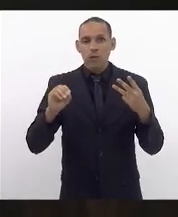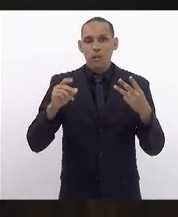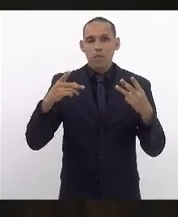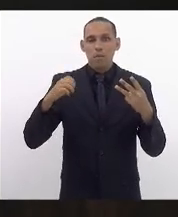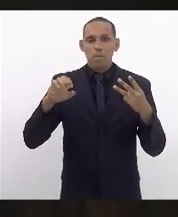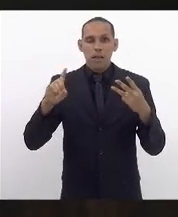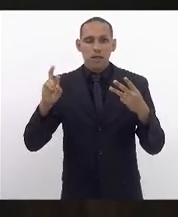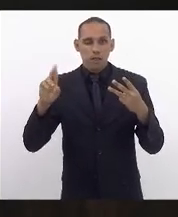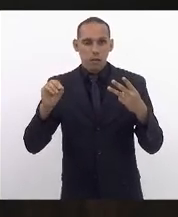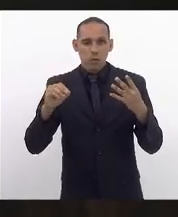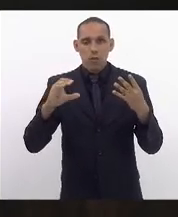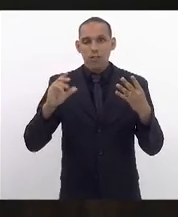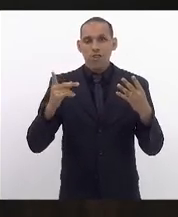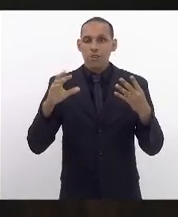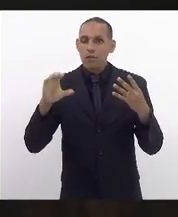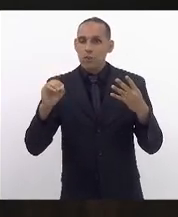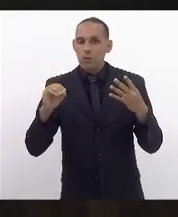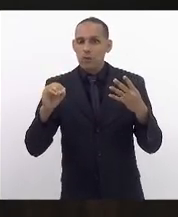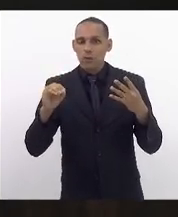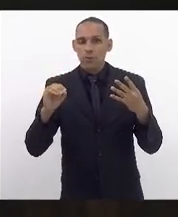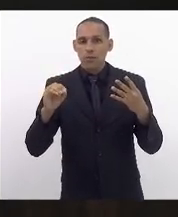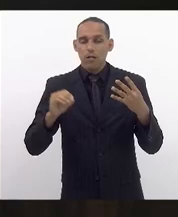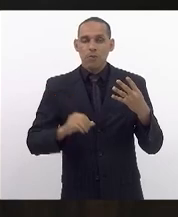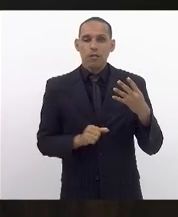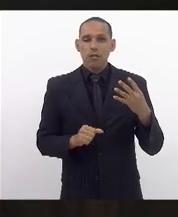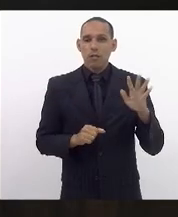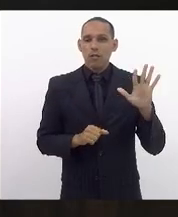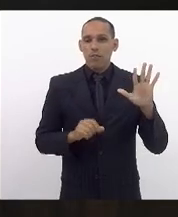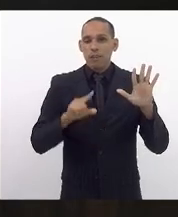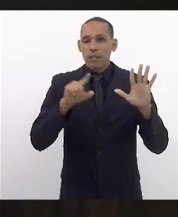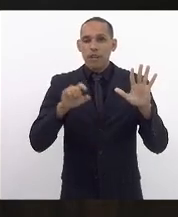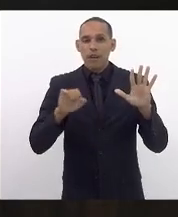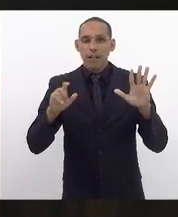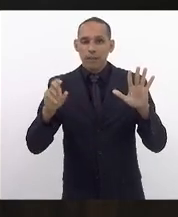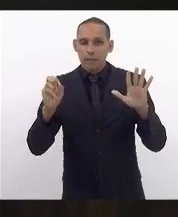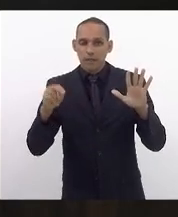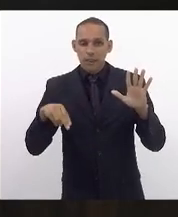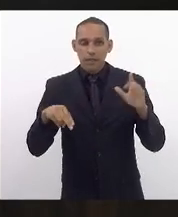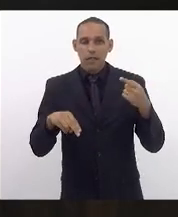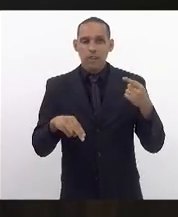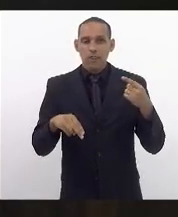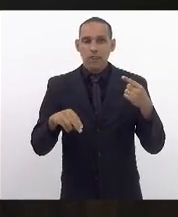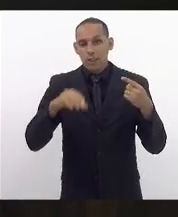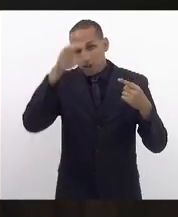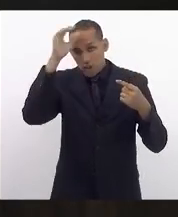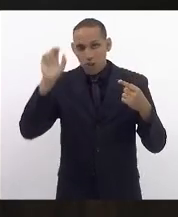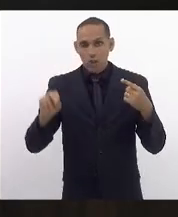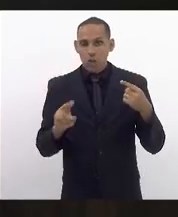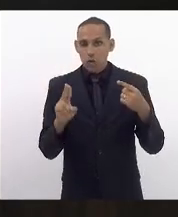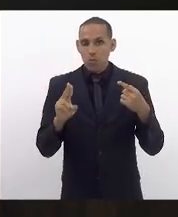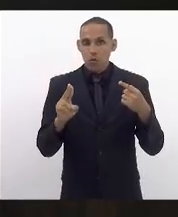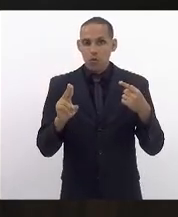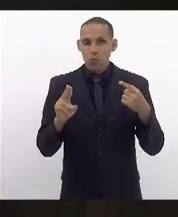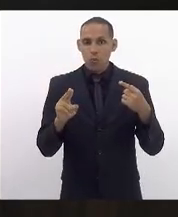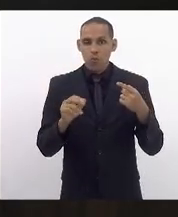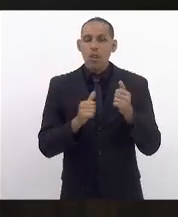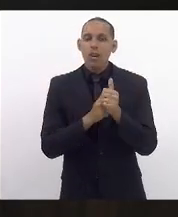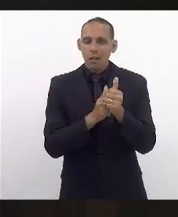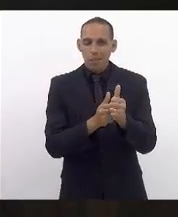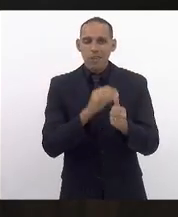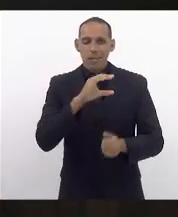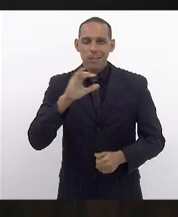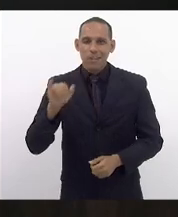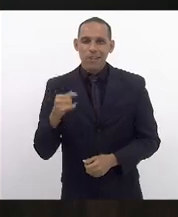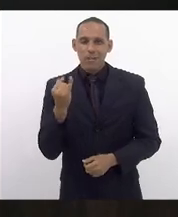Pedro Ricardo, Chico Machado, deputada Zeidan, deputada Tia Ju. Acompanho o parecer da